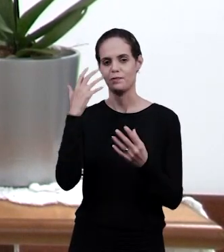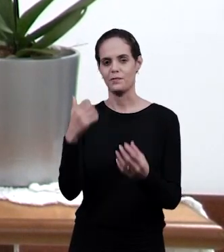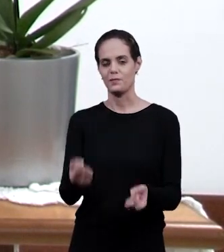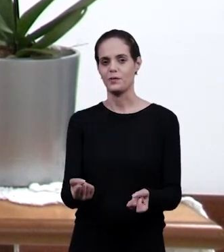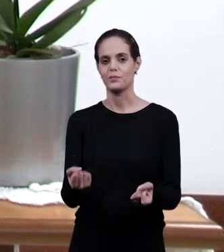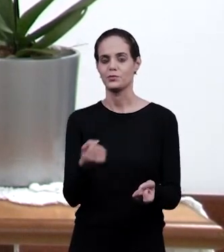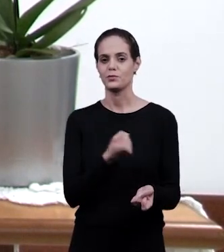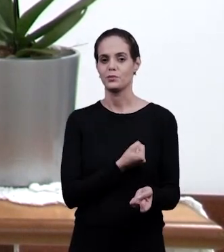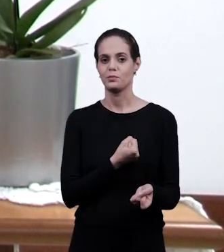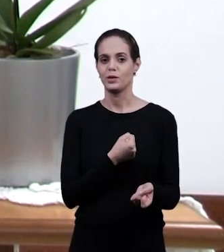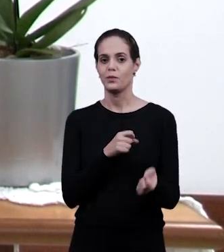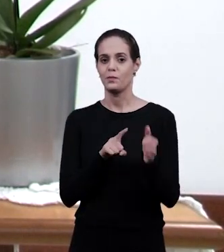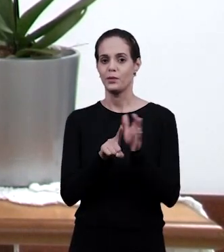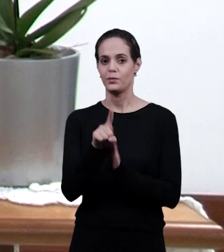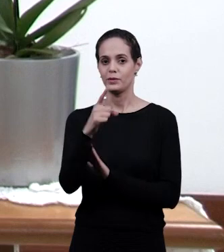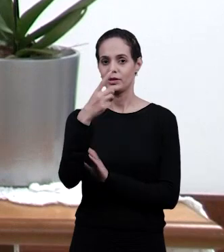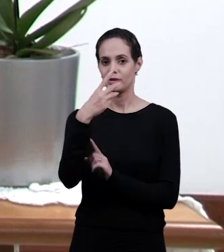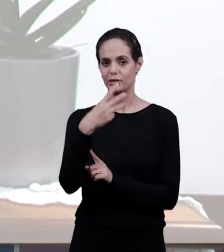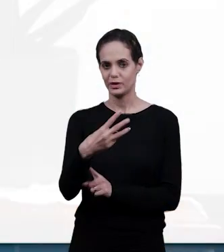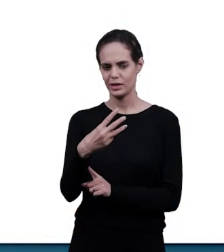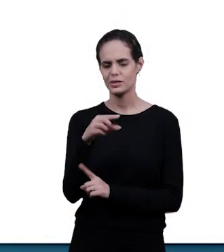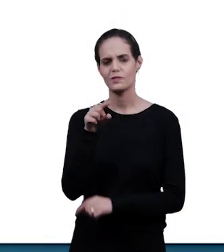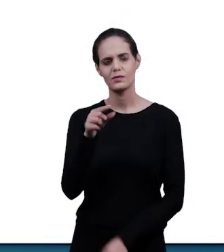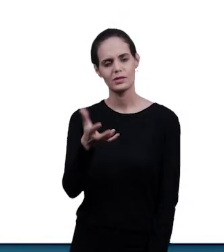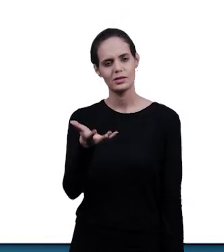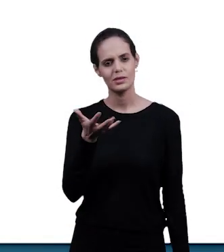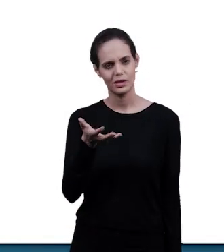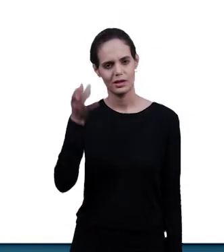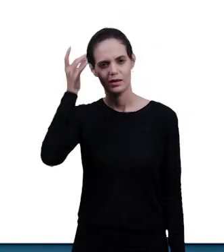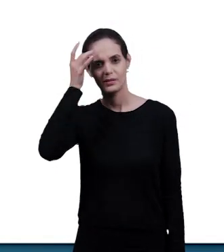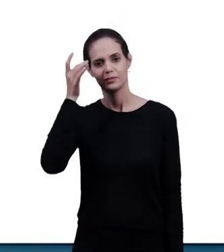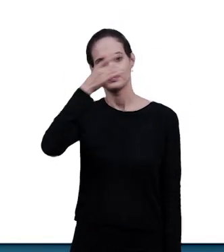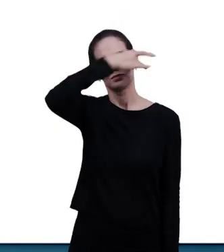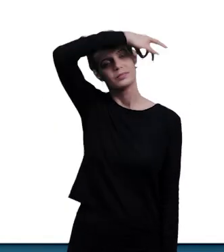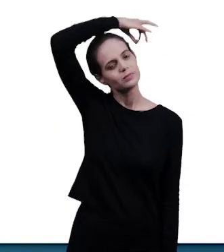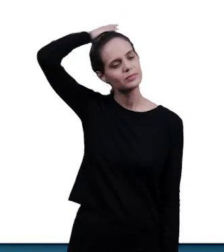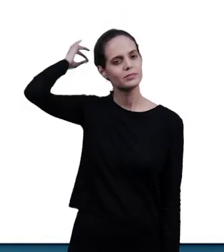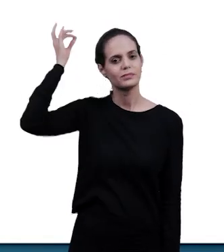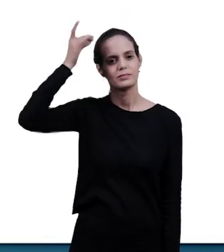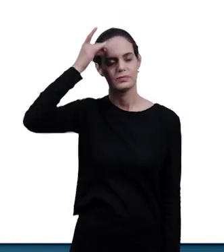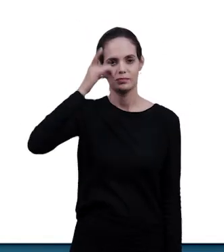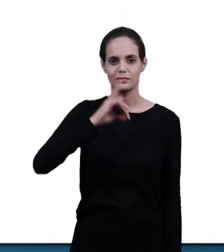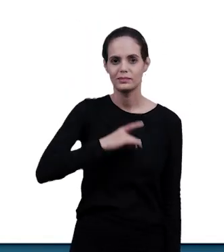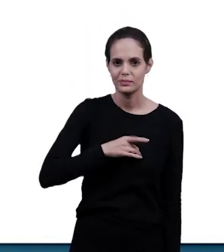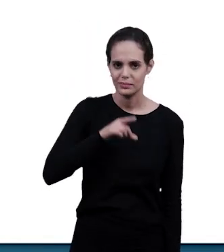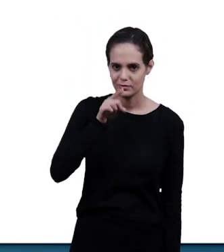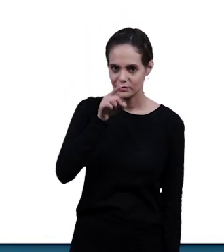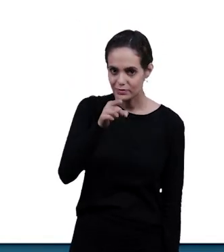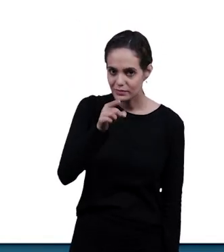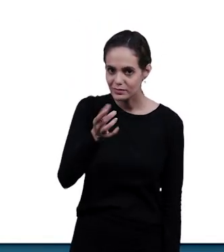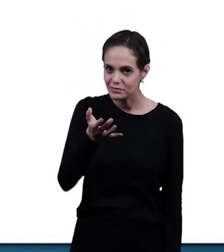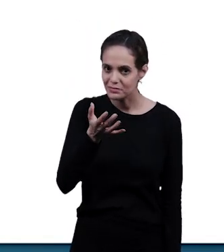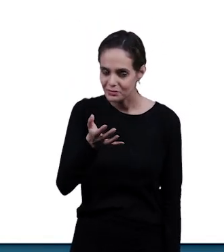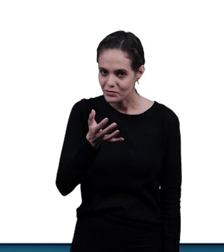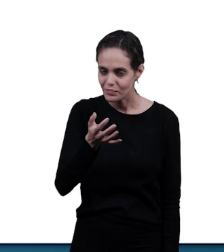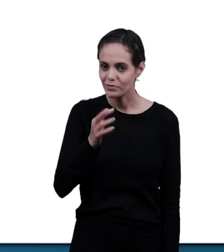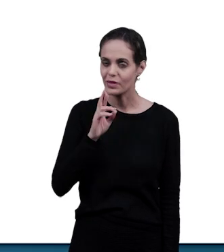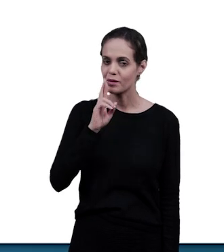entender. Vamos então à pergunta número 3. Você quer ser batizado ou batizada com o Espírito